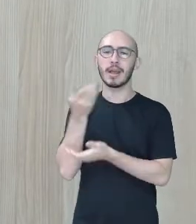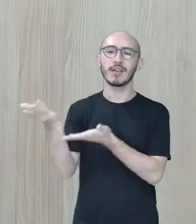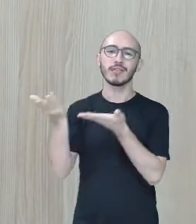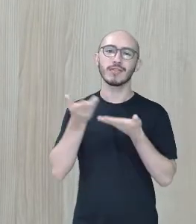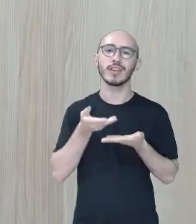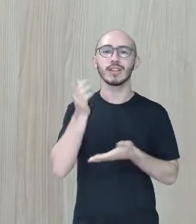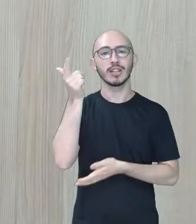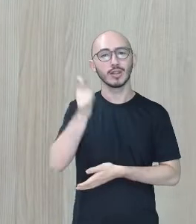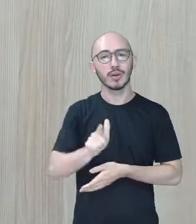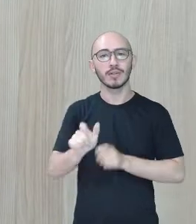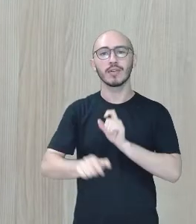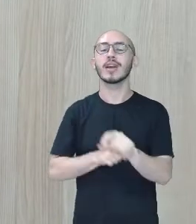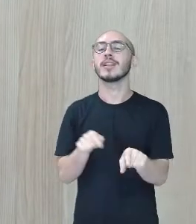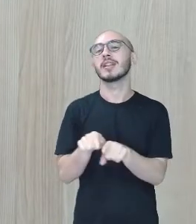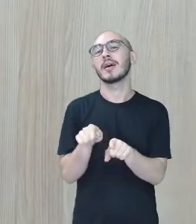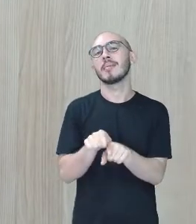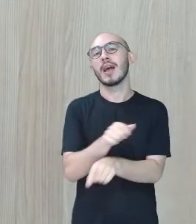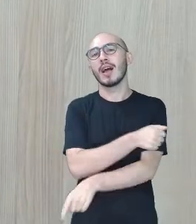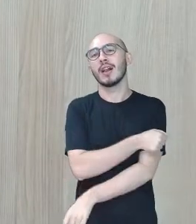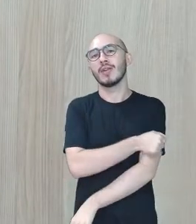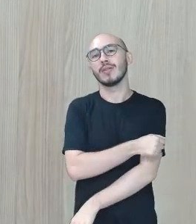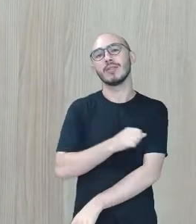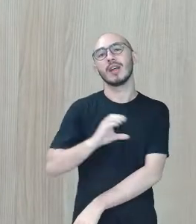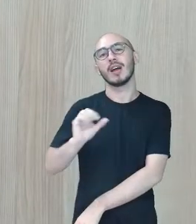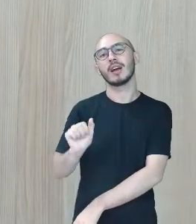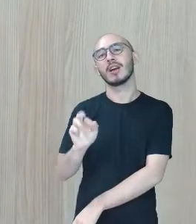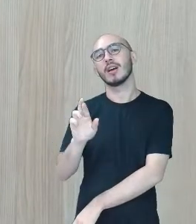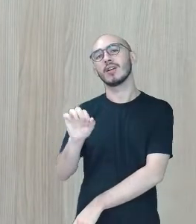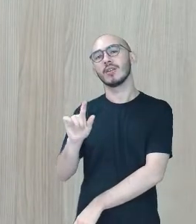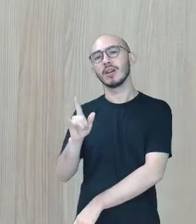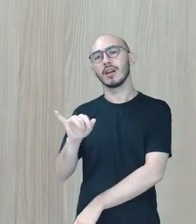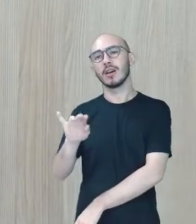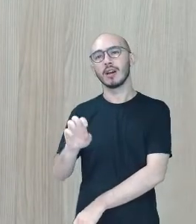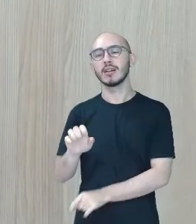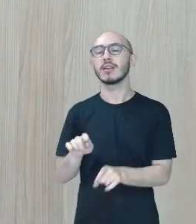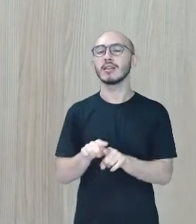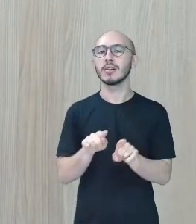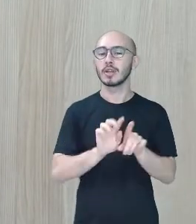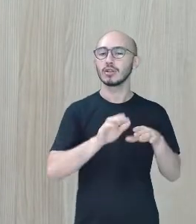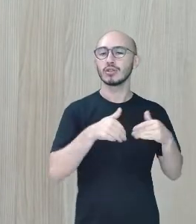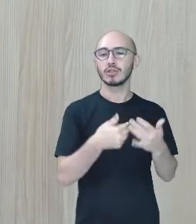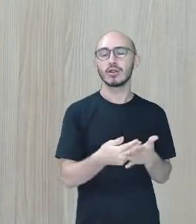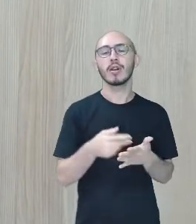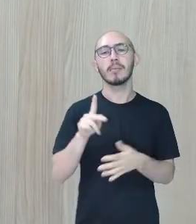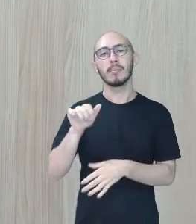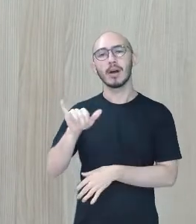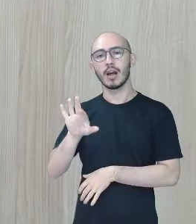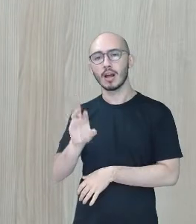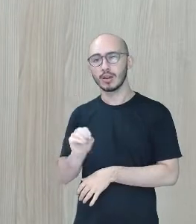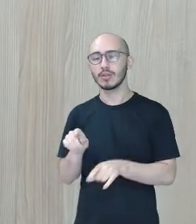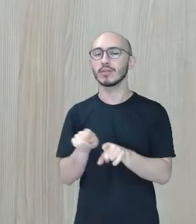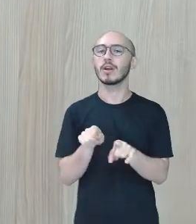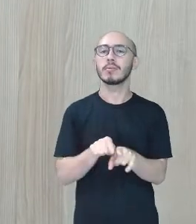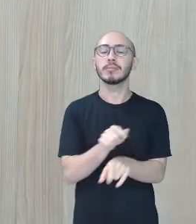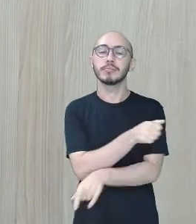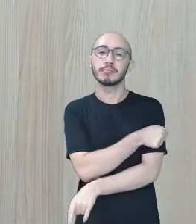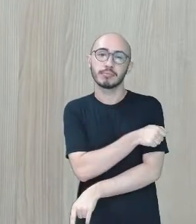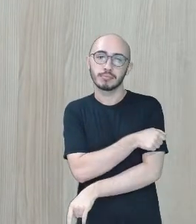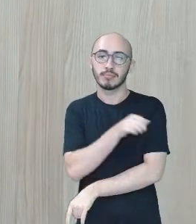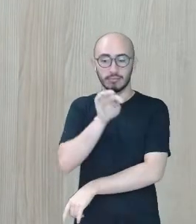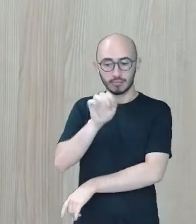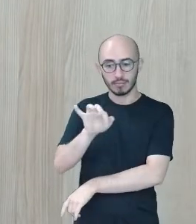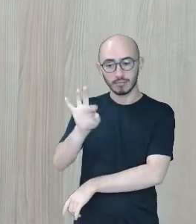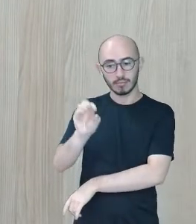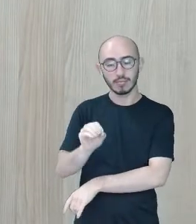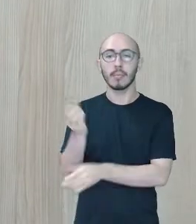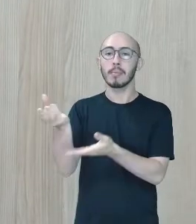uma vez. Caroline, da Escola Municipal Mário Melo. Então, ó, nomes novos, né? Tito, seja bem-vindo à nossa aula. A gente fica muito